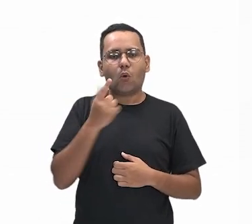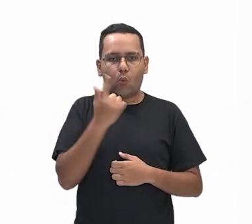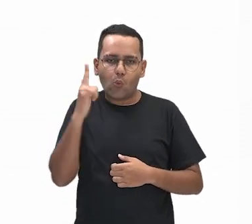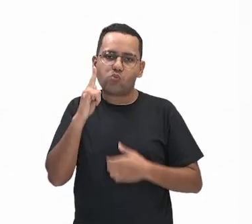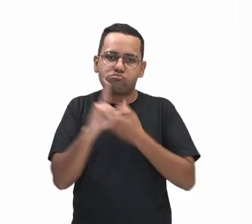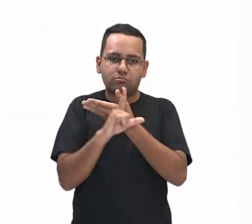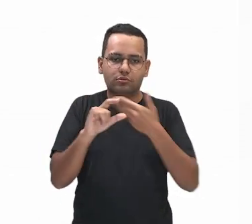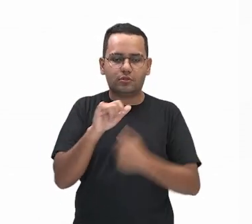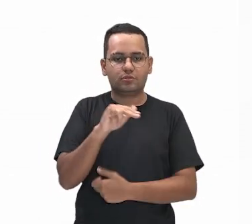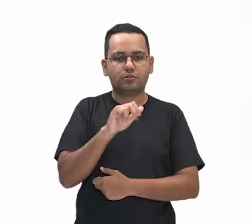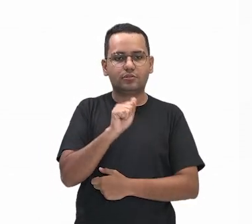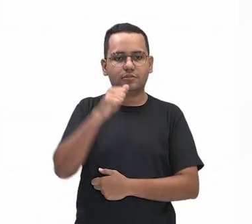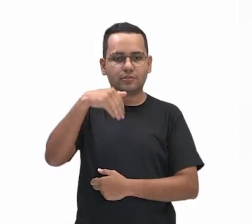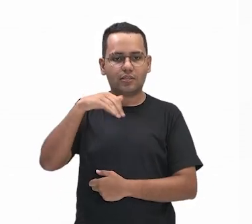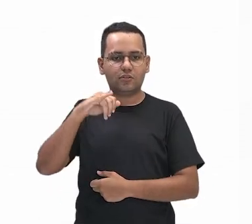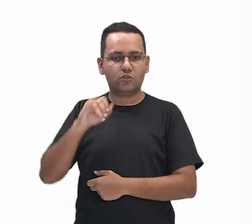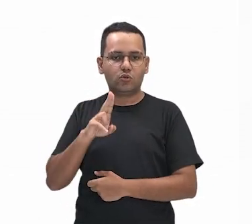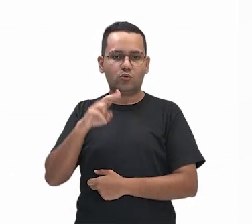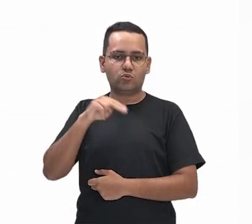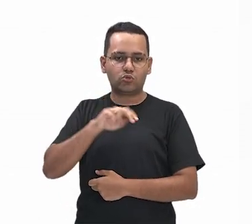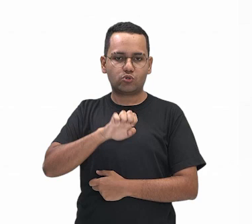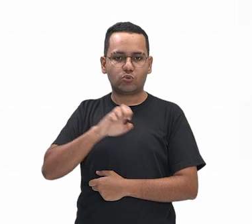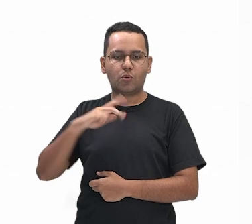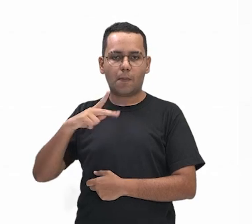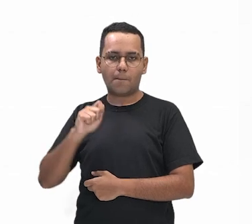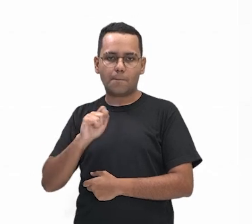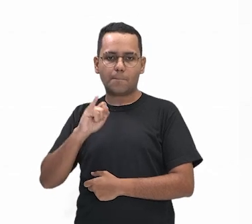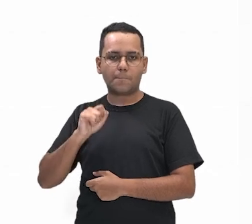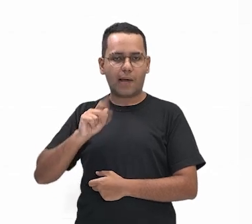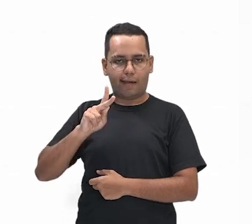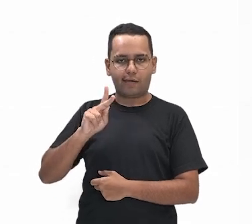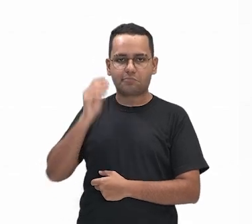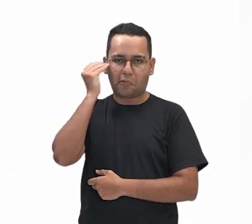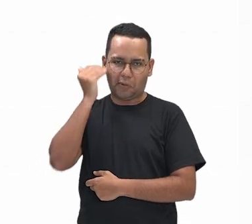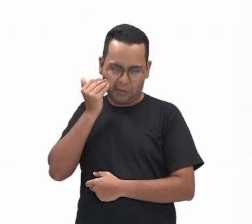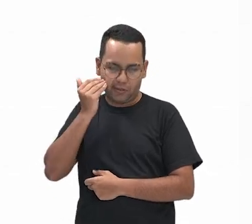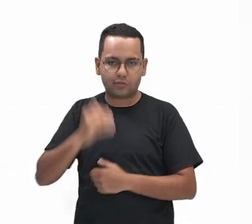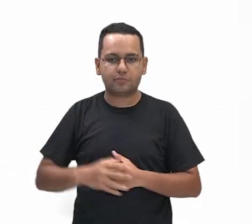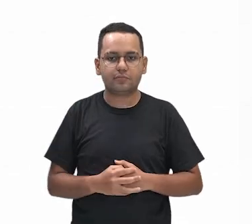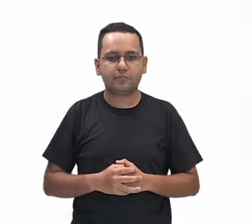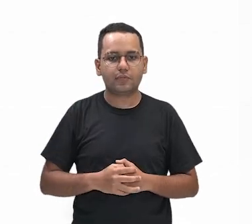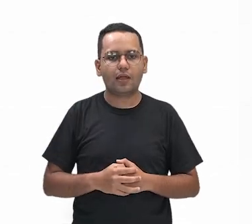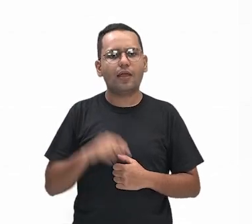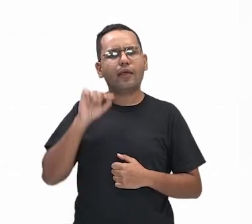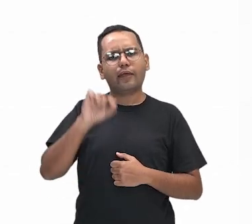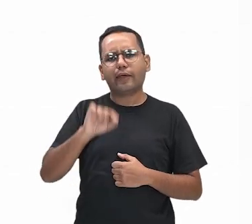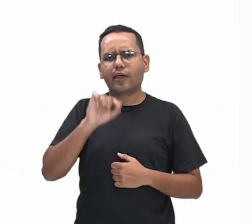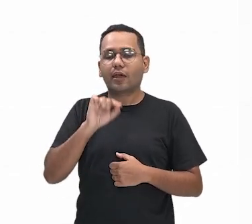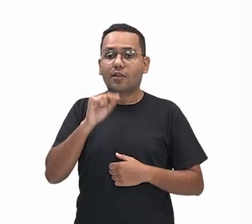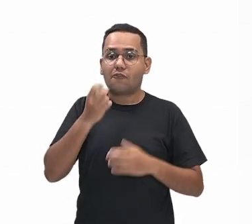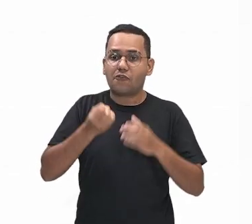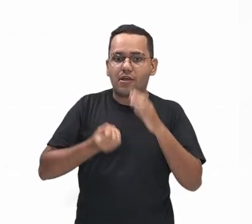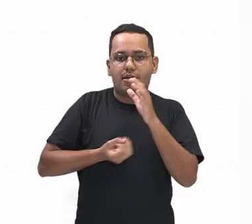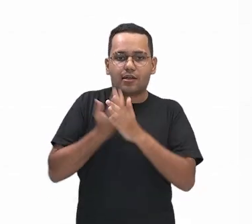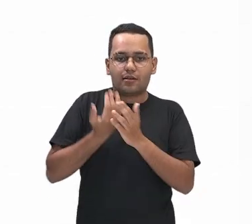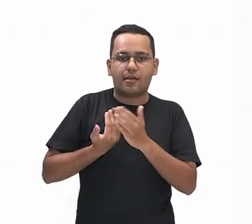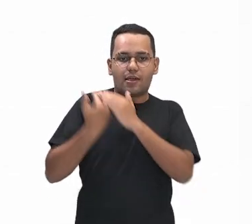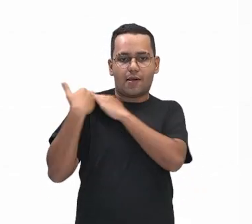da videoarte. A primeira pessoa a trazer a TV e o cinema para dentro das galerias de